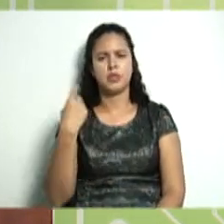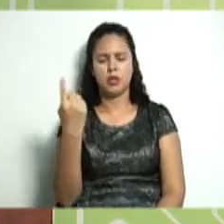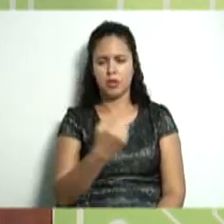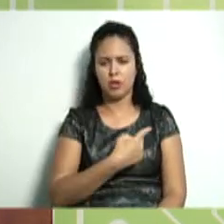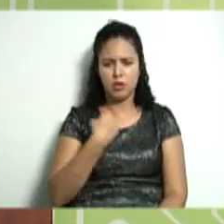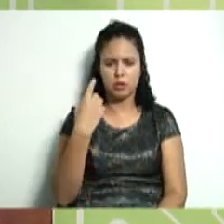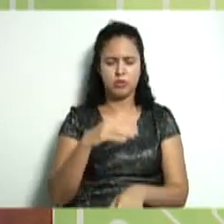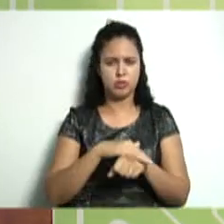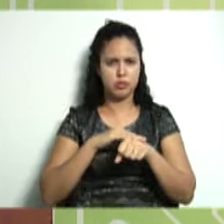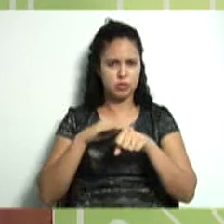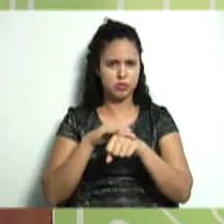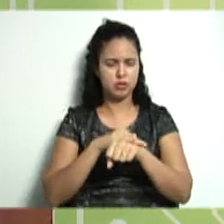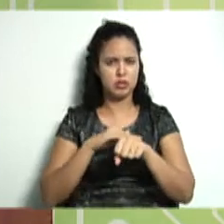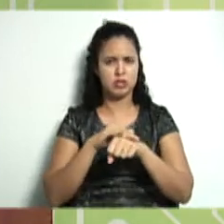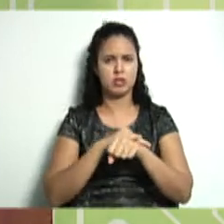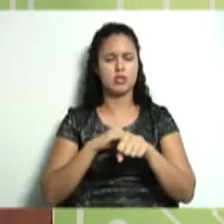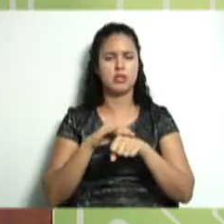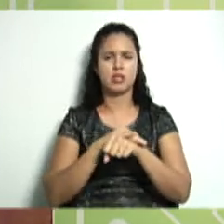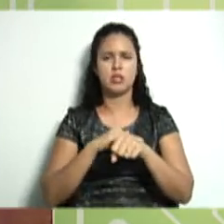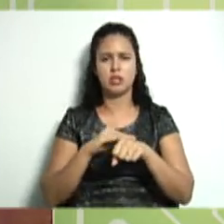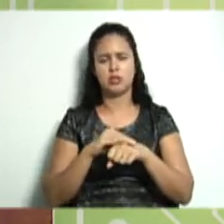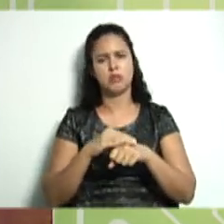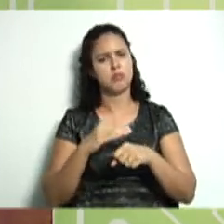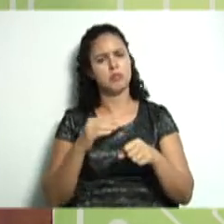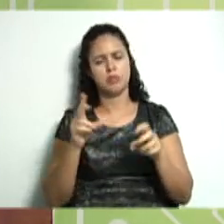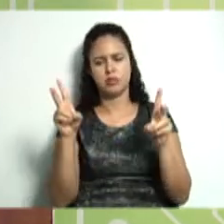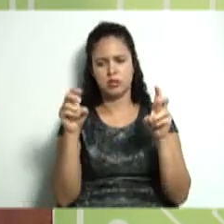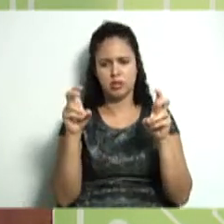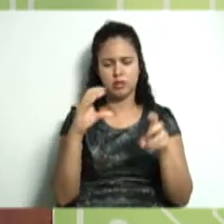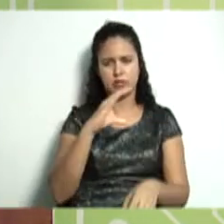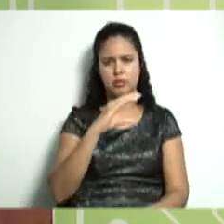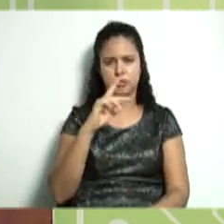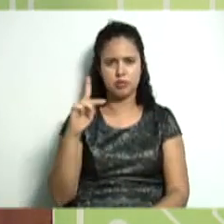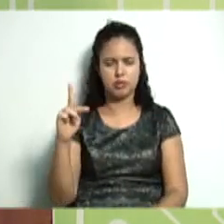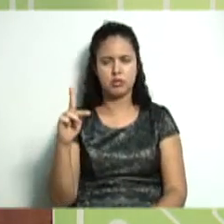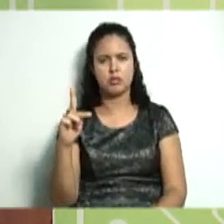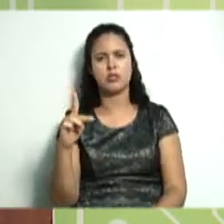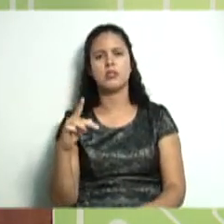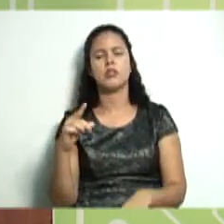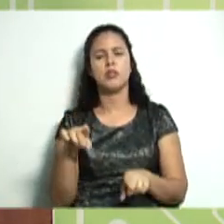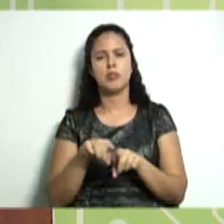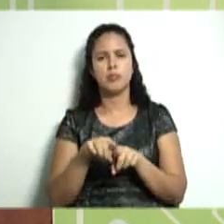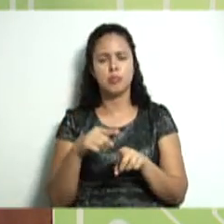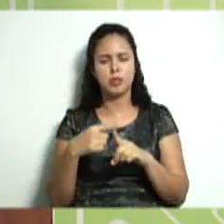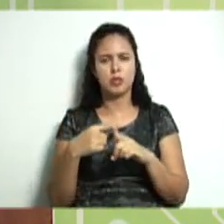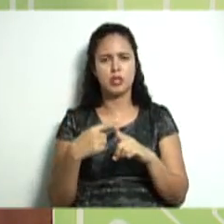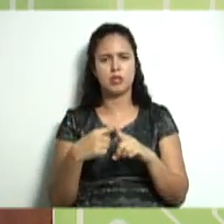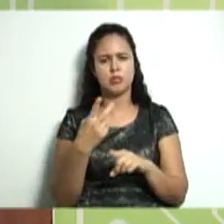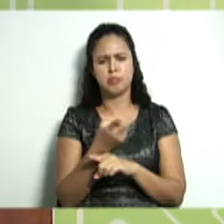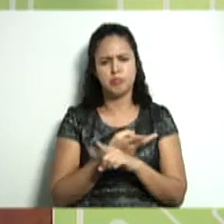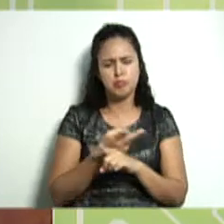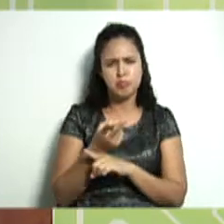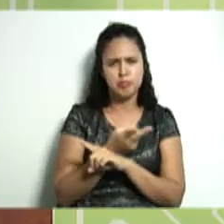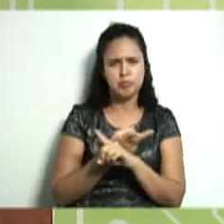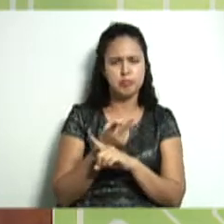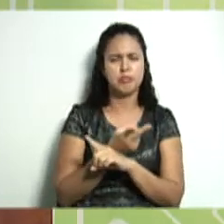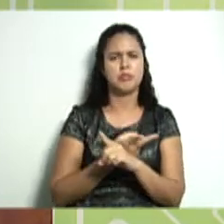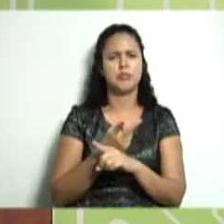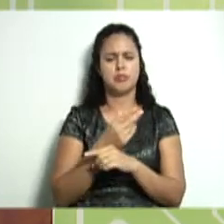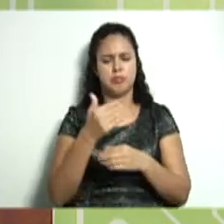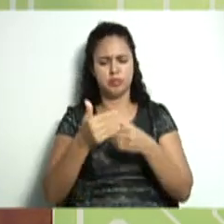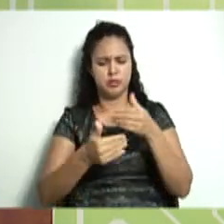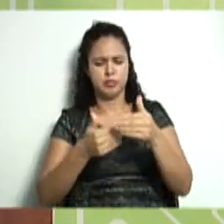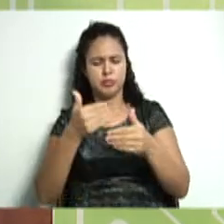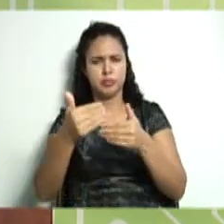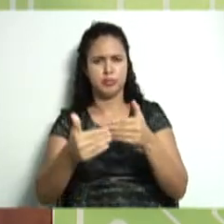poder conversar ou tratar sobre esse assunto do cooperativismo, já que ele busca aí também uma situação de desenvolvimento